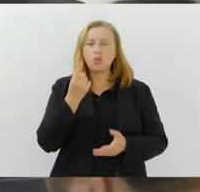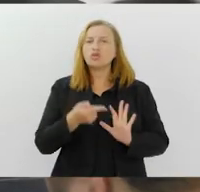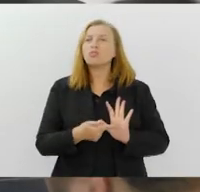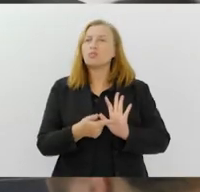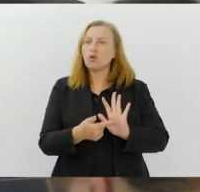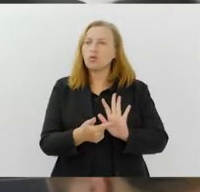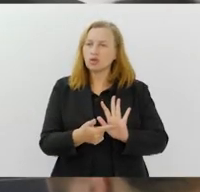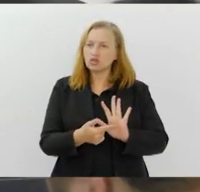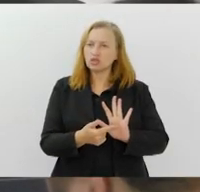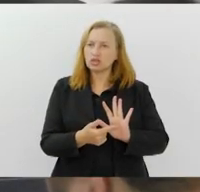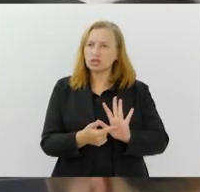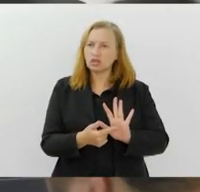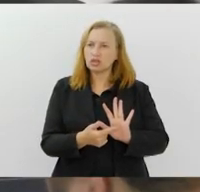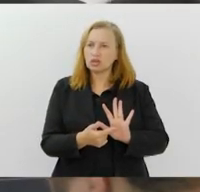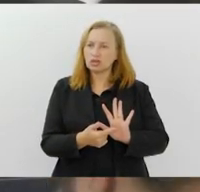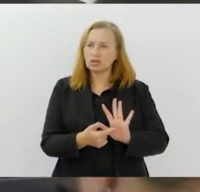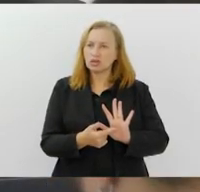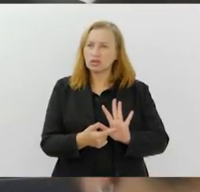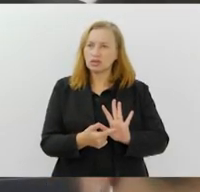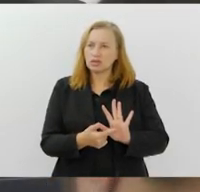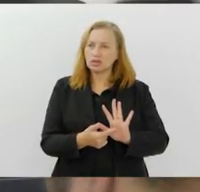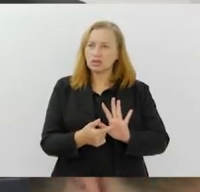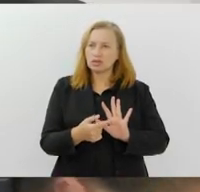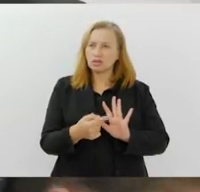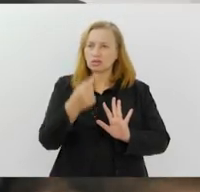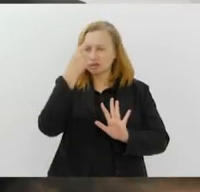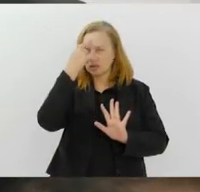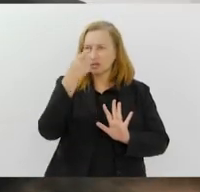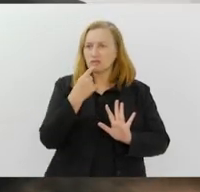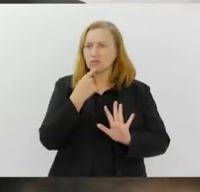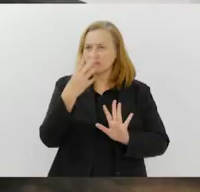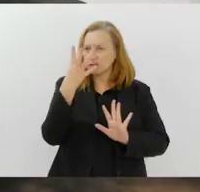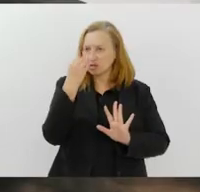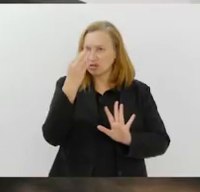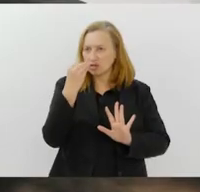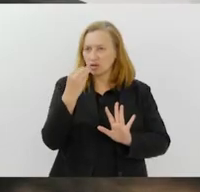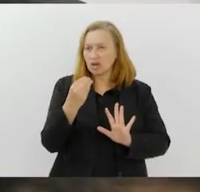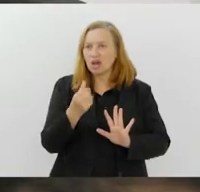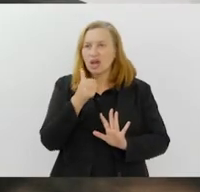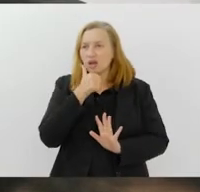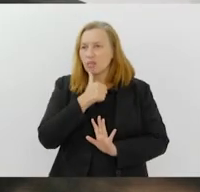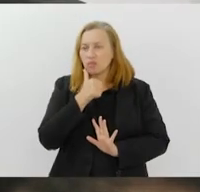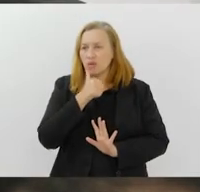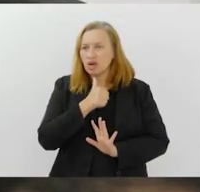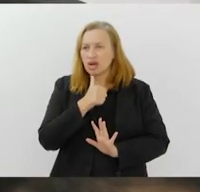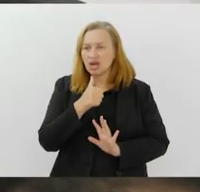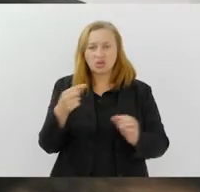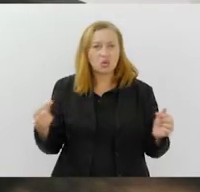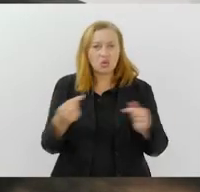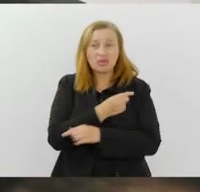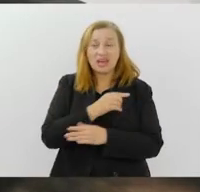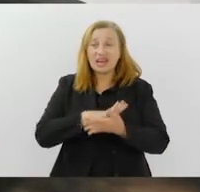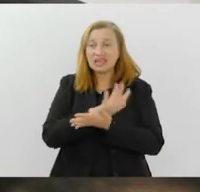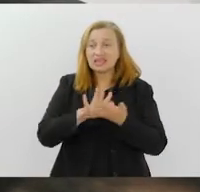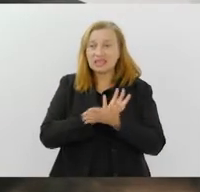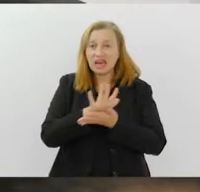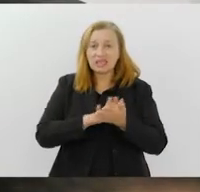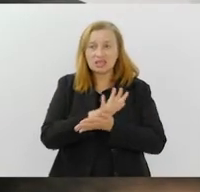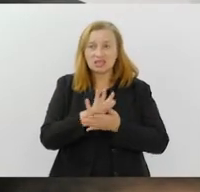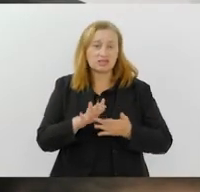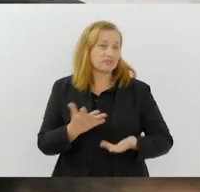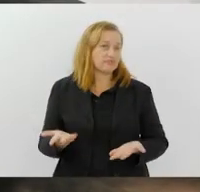a a a a figura que ele est era uma senhora que não tinha nada a ver com